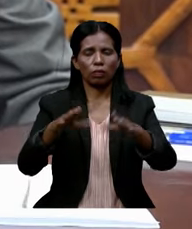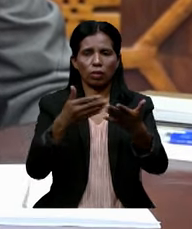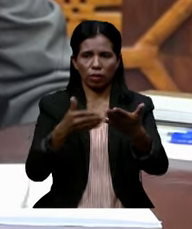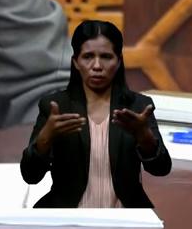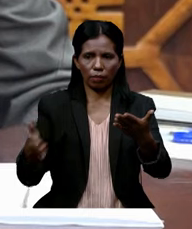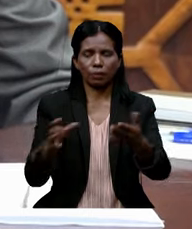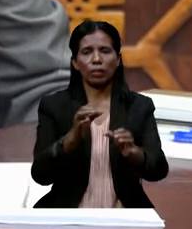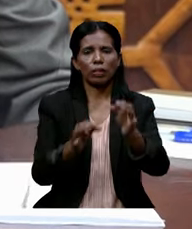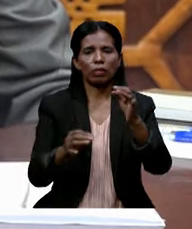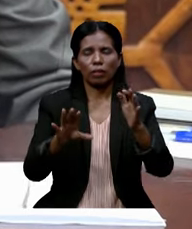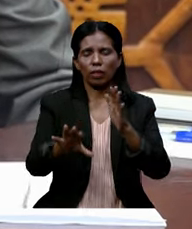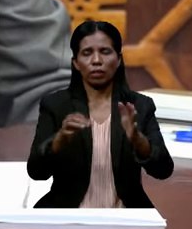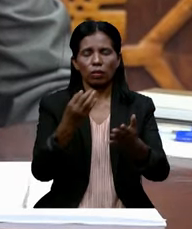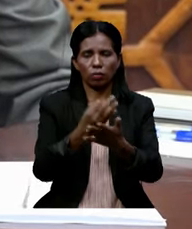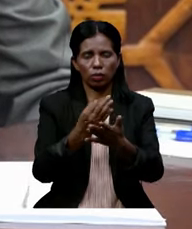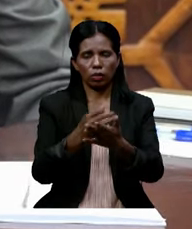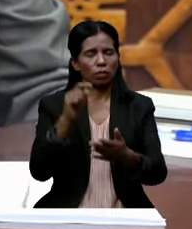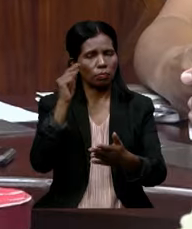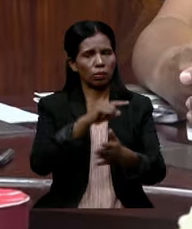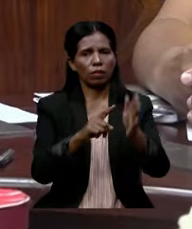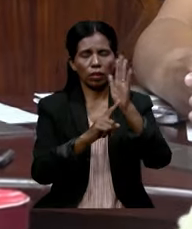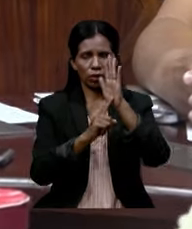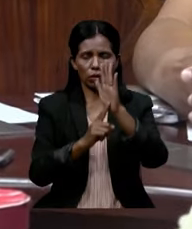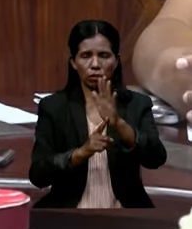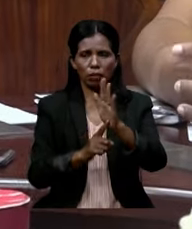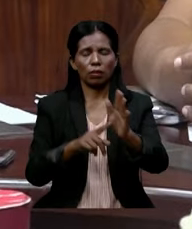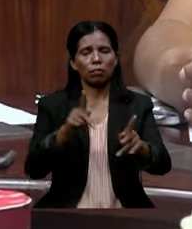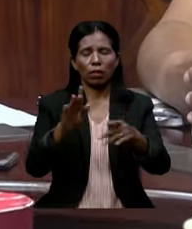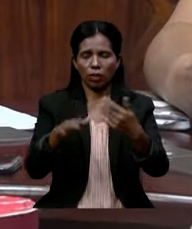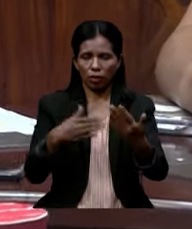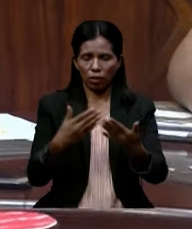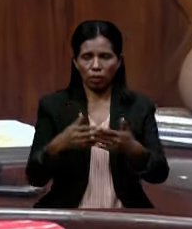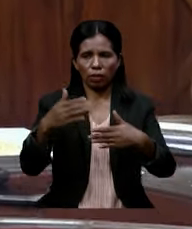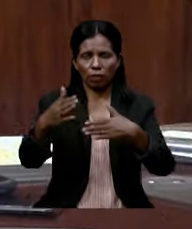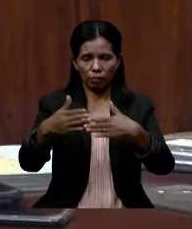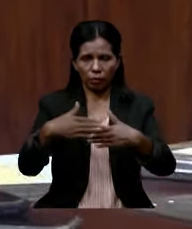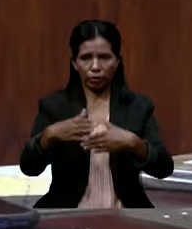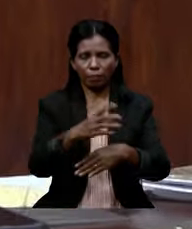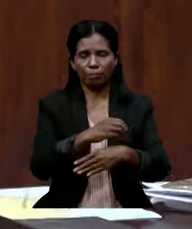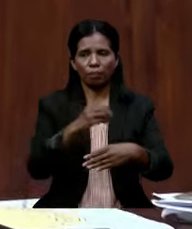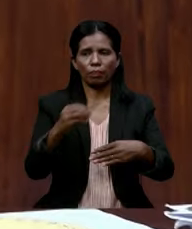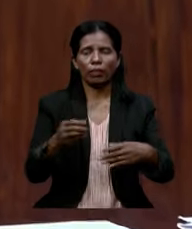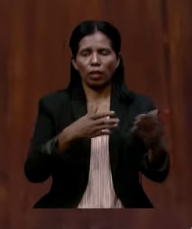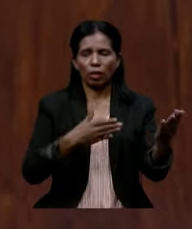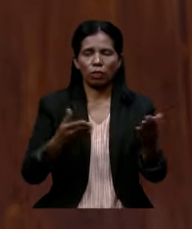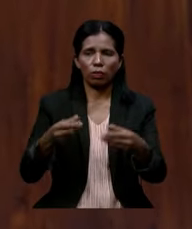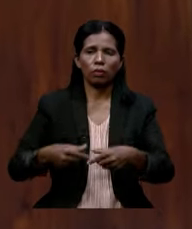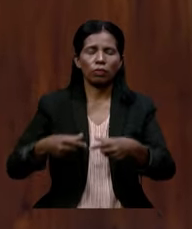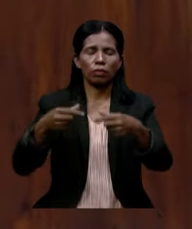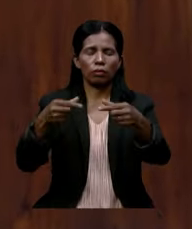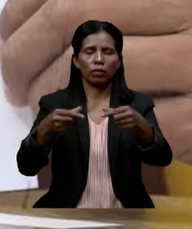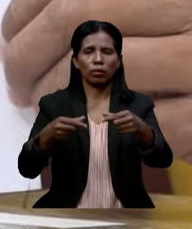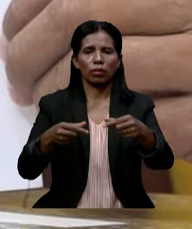no kariketan moeda falso bele ato pa autoridade relevante sirenebe besica diretamente lori pa entrega iha